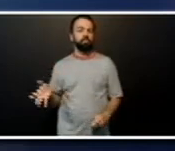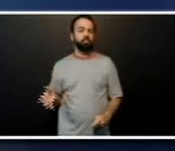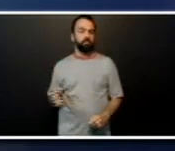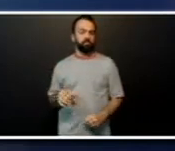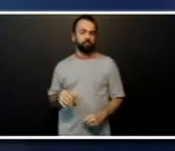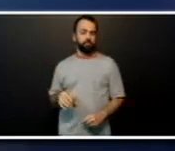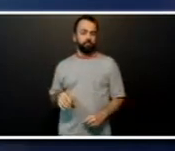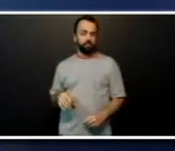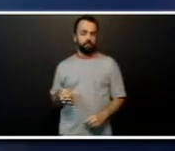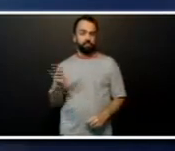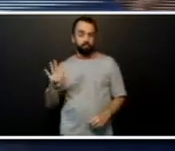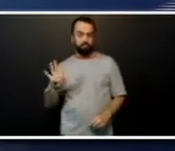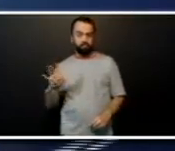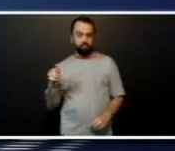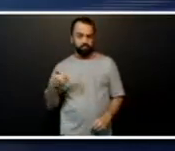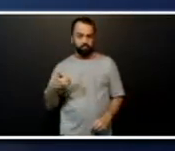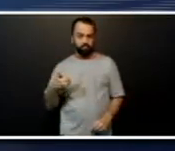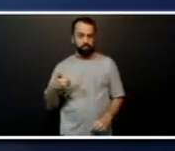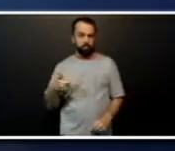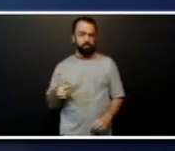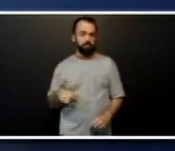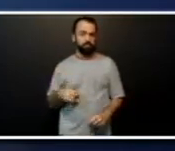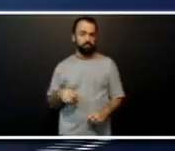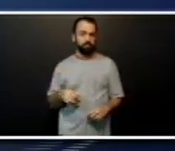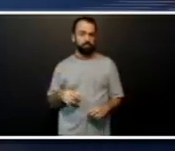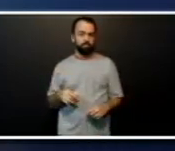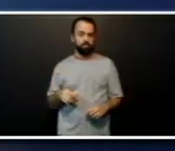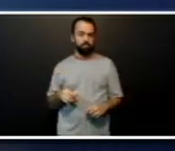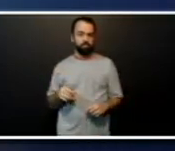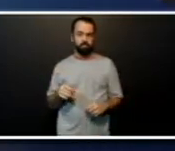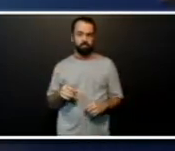O 4, certo? Qual é maior?